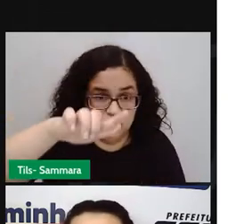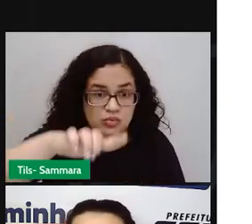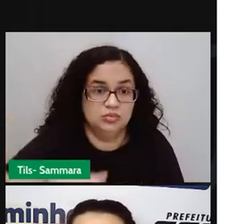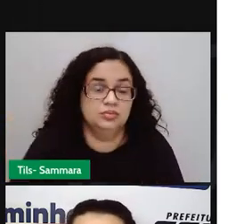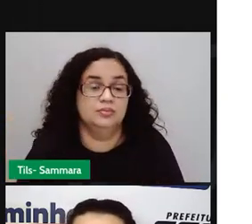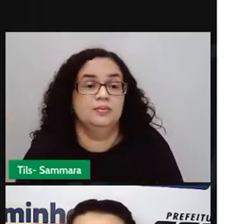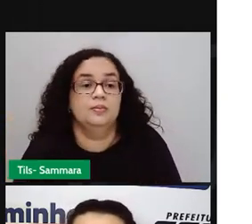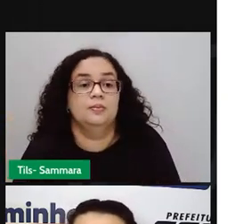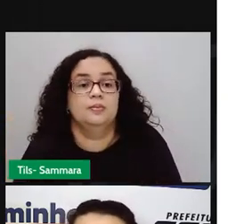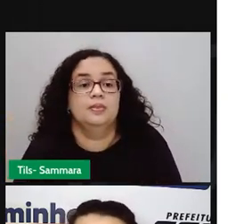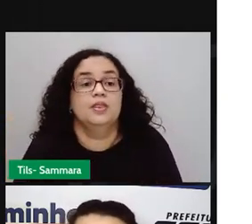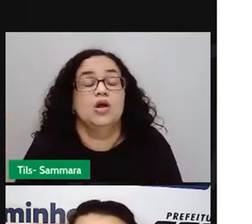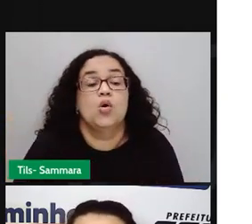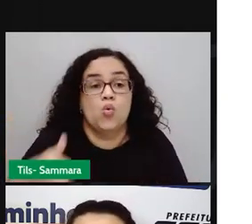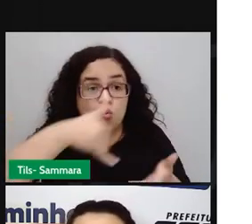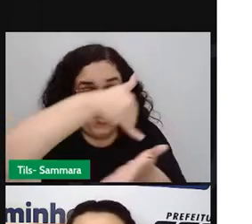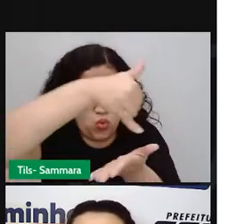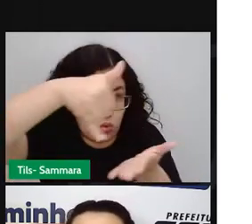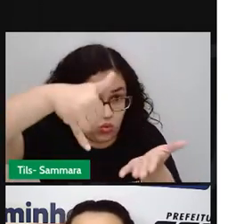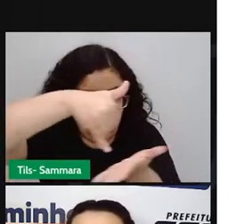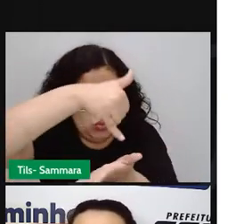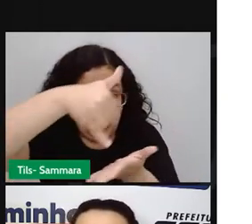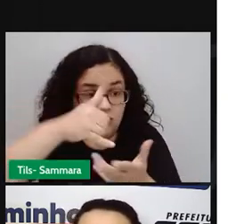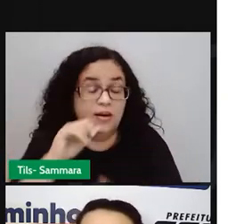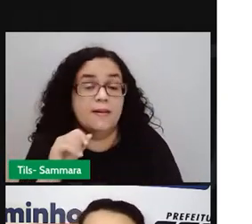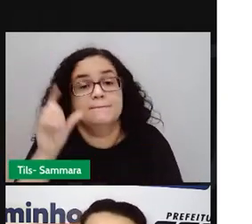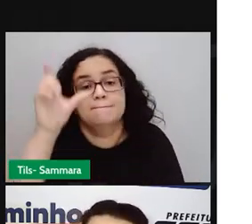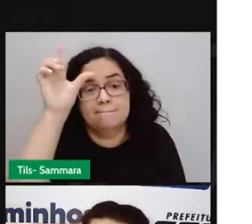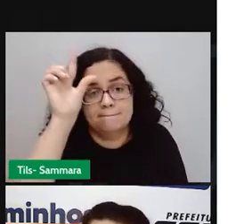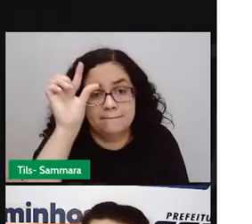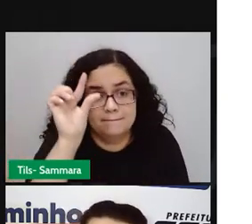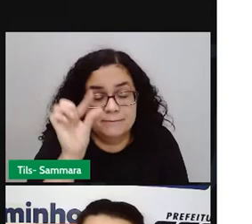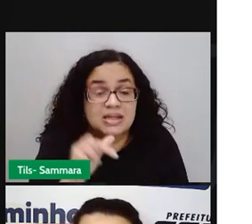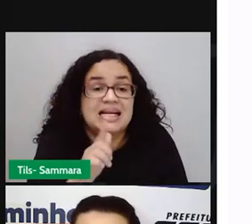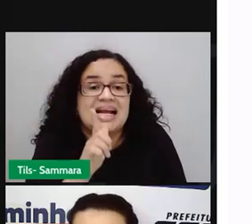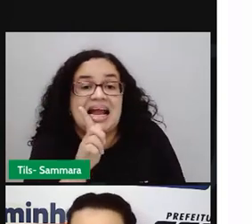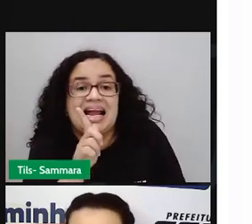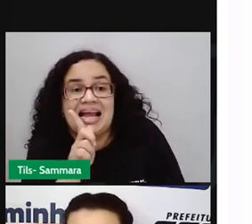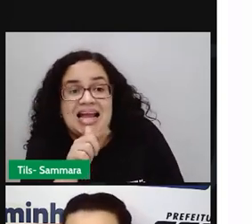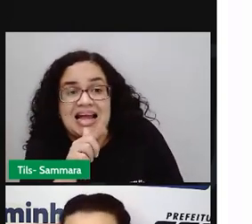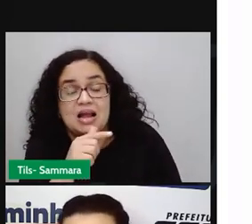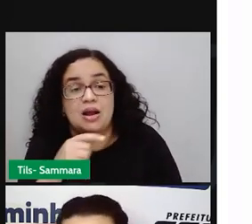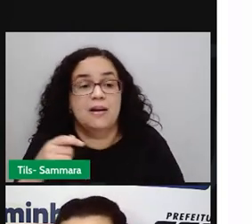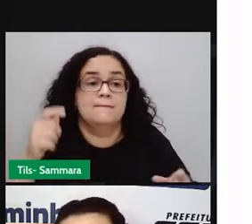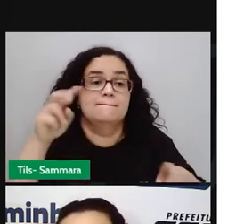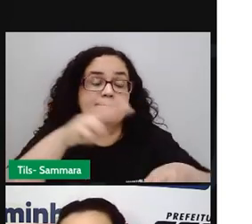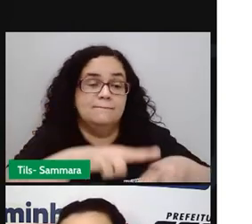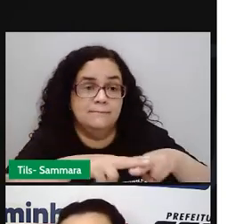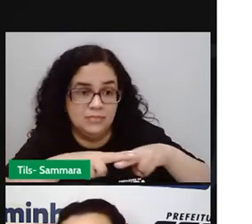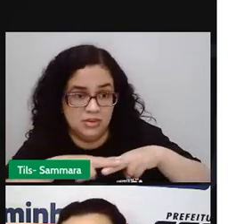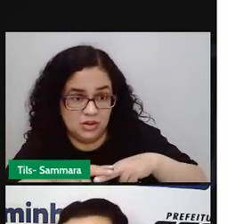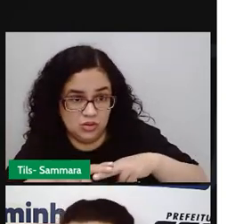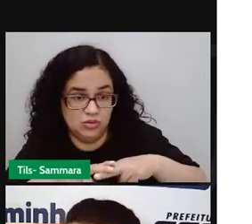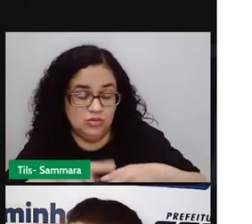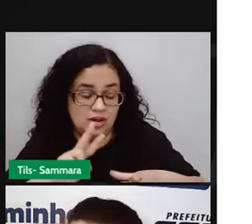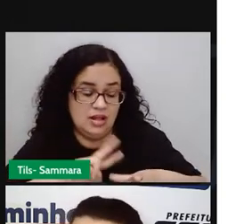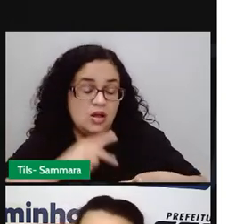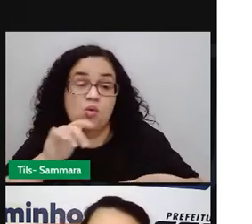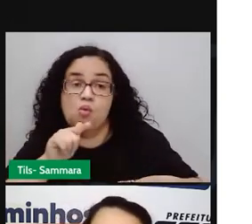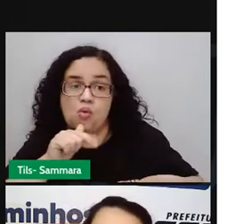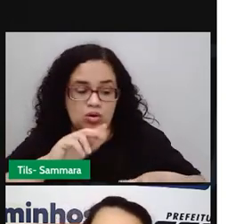né? No caso aí o óleo tem uma densidade menor que a água, por isso que ele vai para a parte